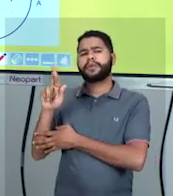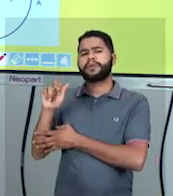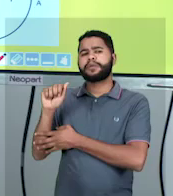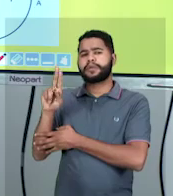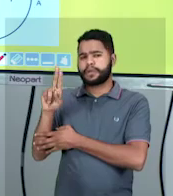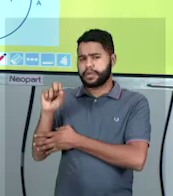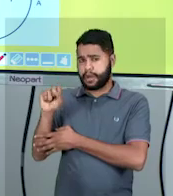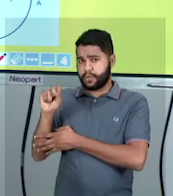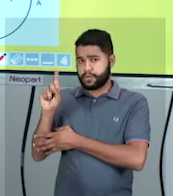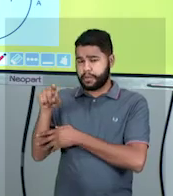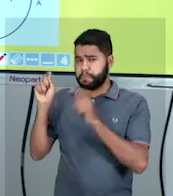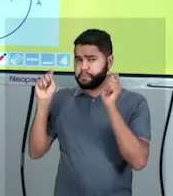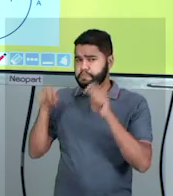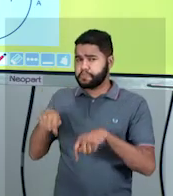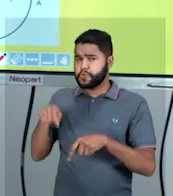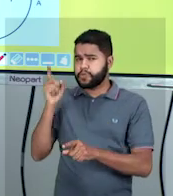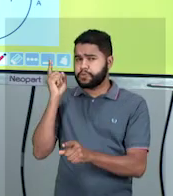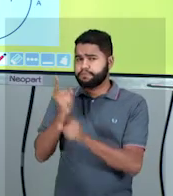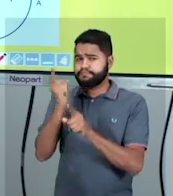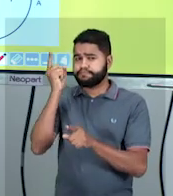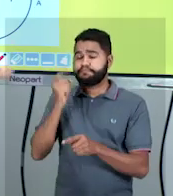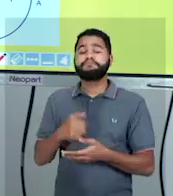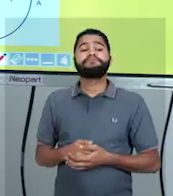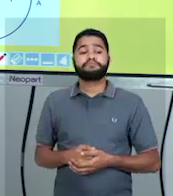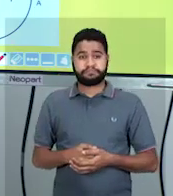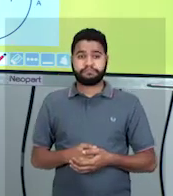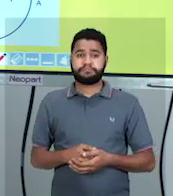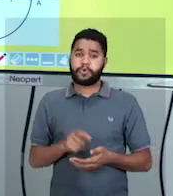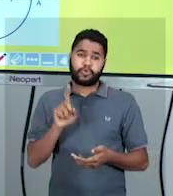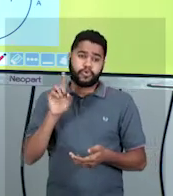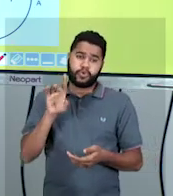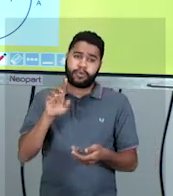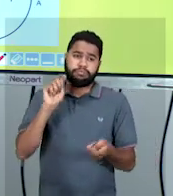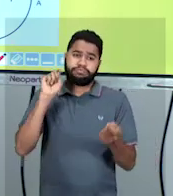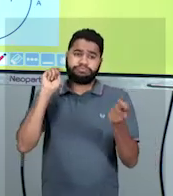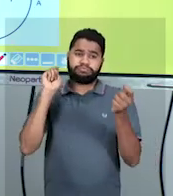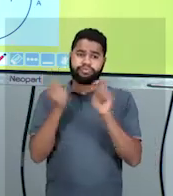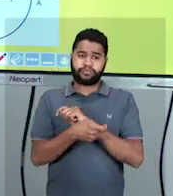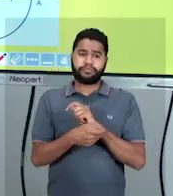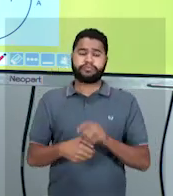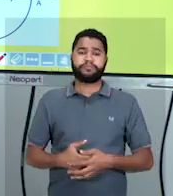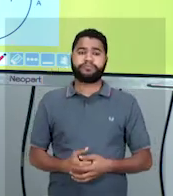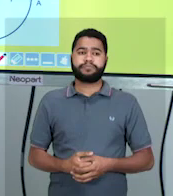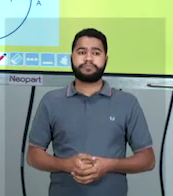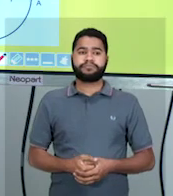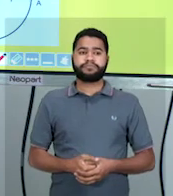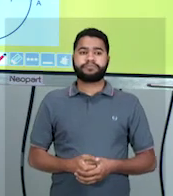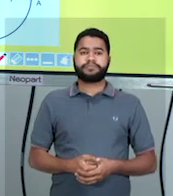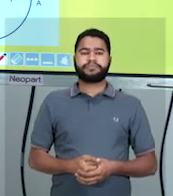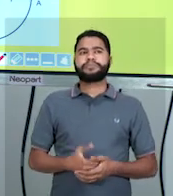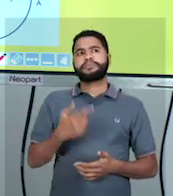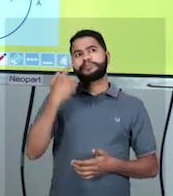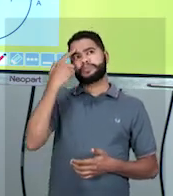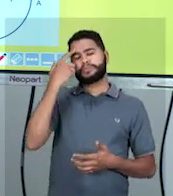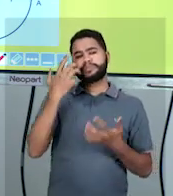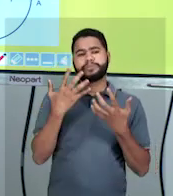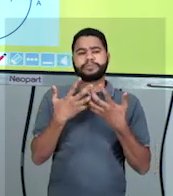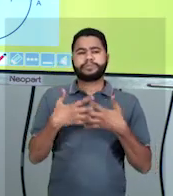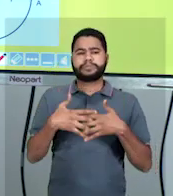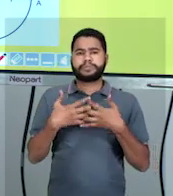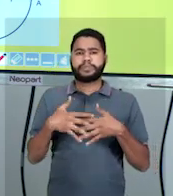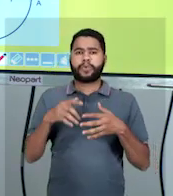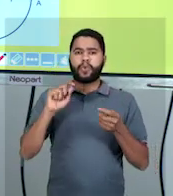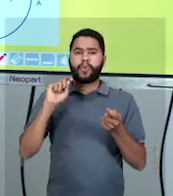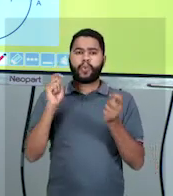descobrir sim é possível Basta fazer a conversão Então vamos pensar um pouquinho